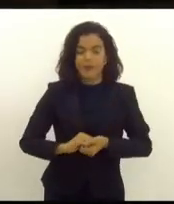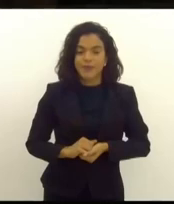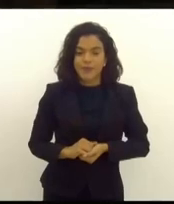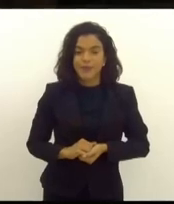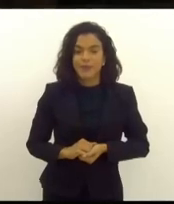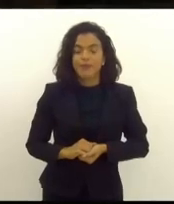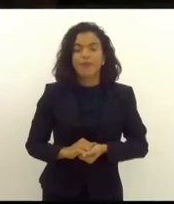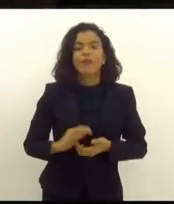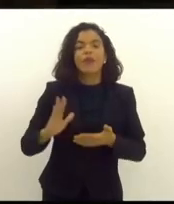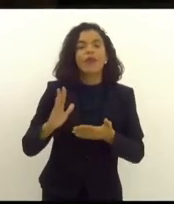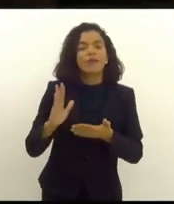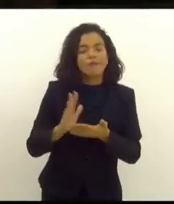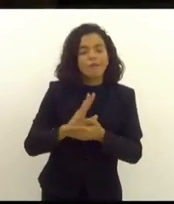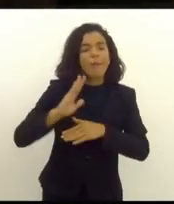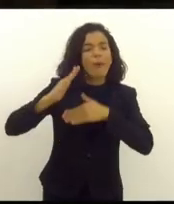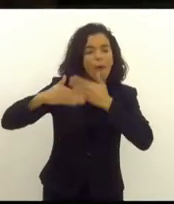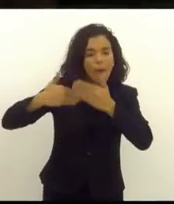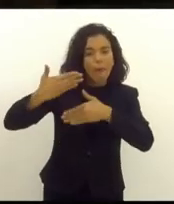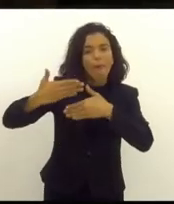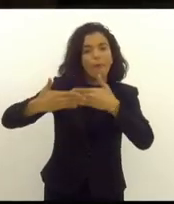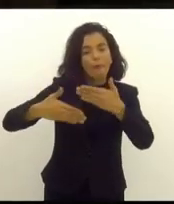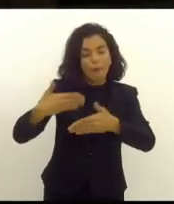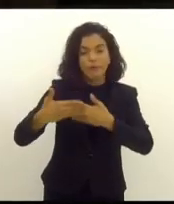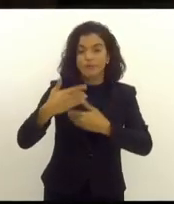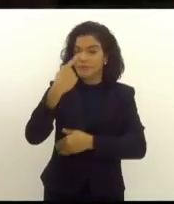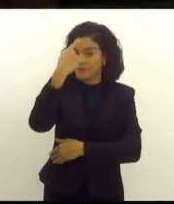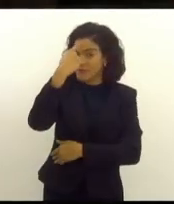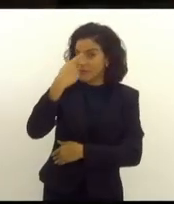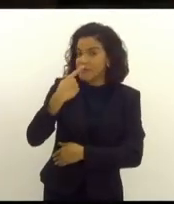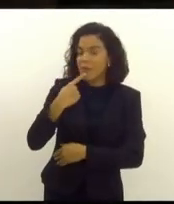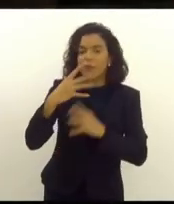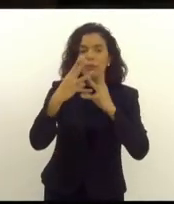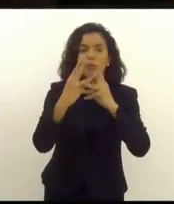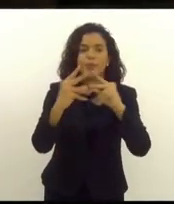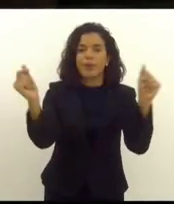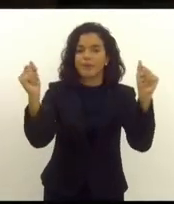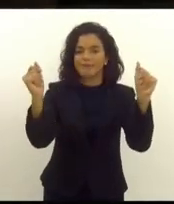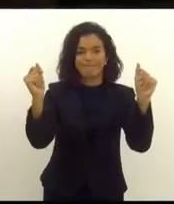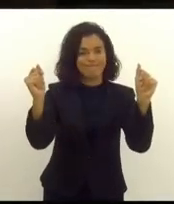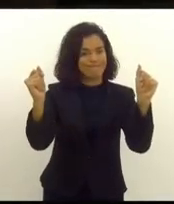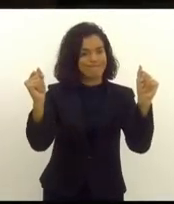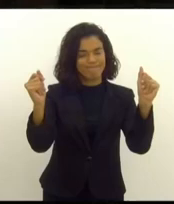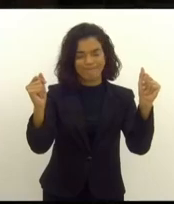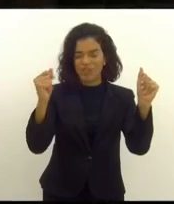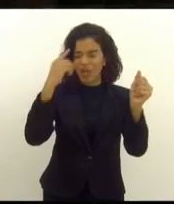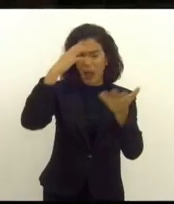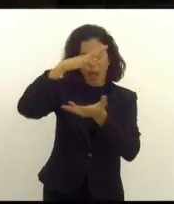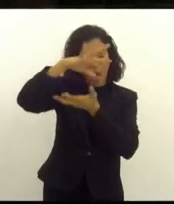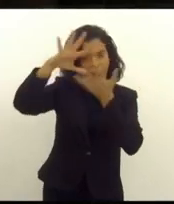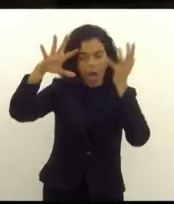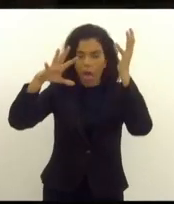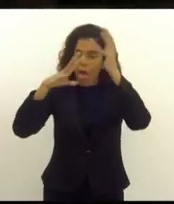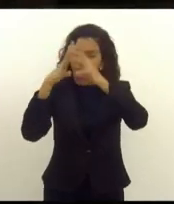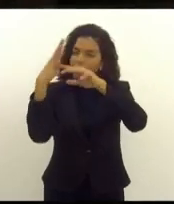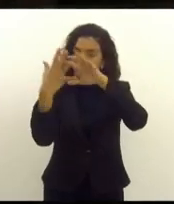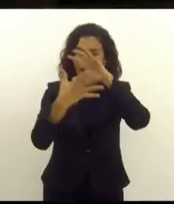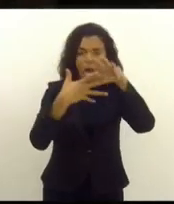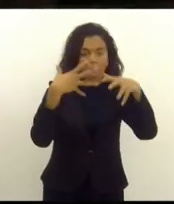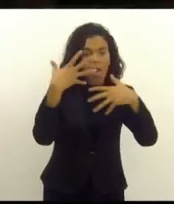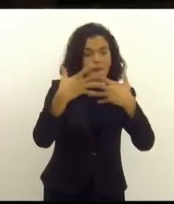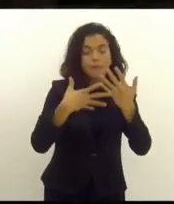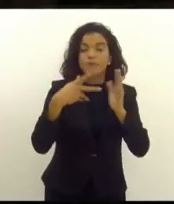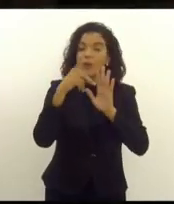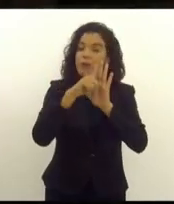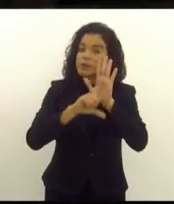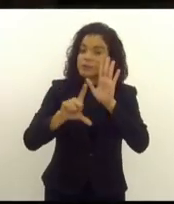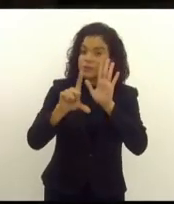e alguns dias depois essa imagem estará totalmente embaralhada então neste projeto